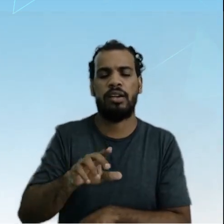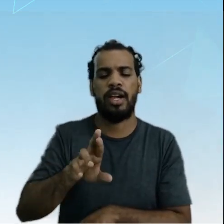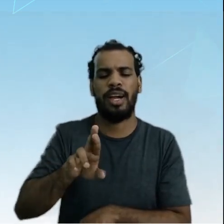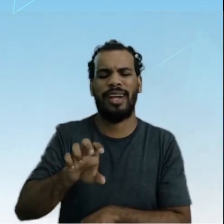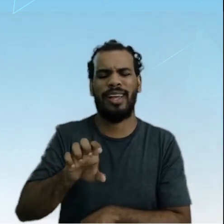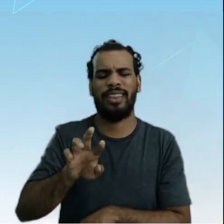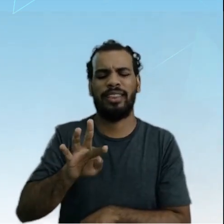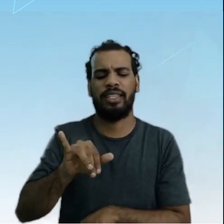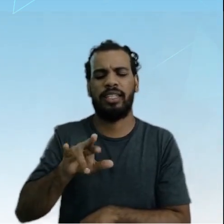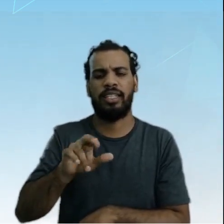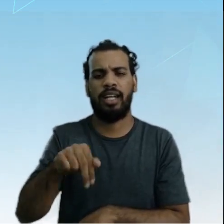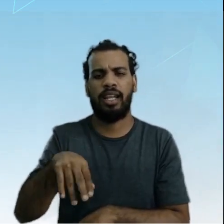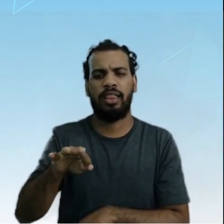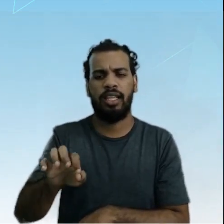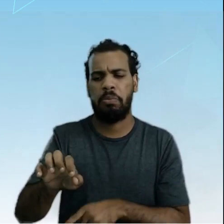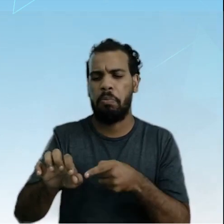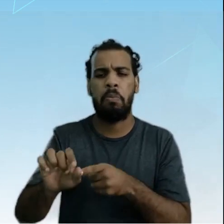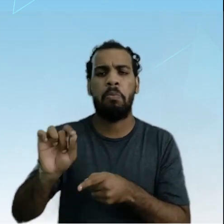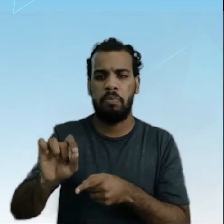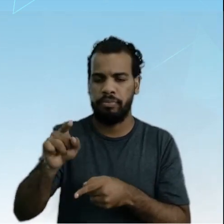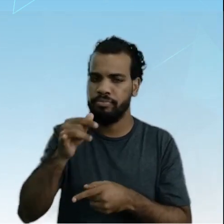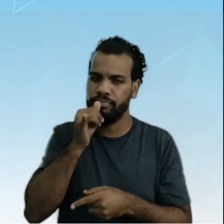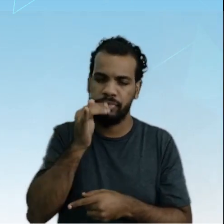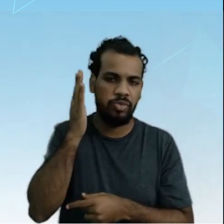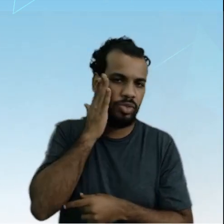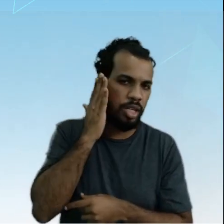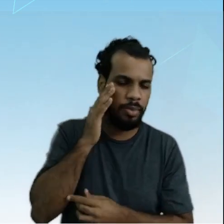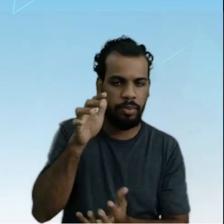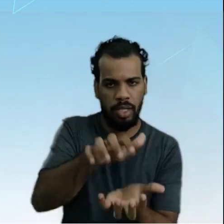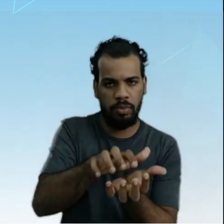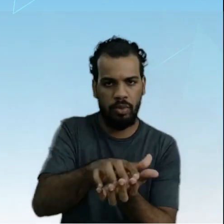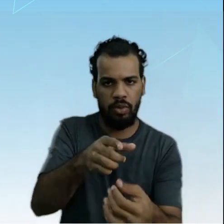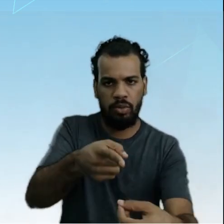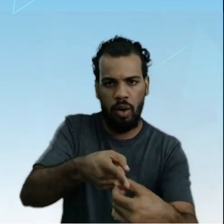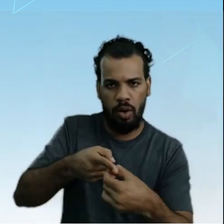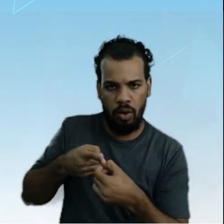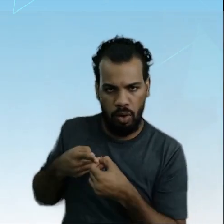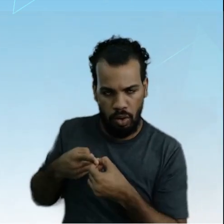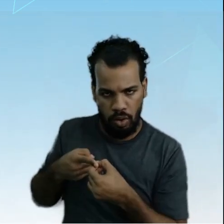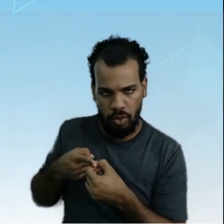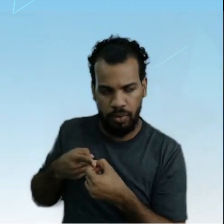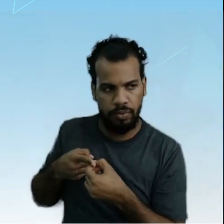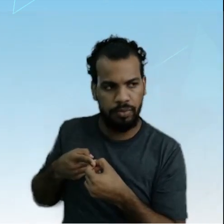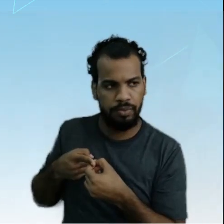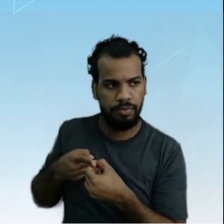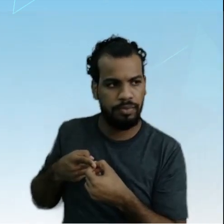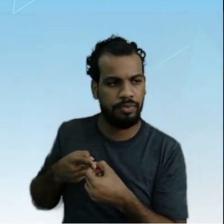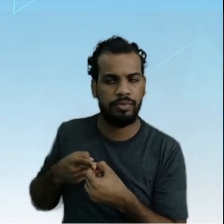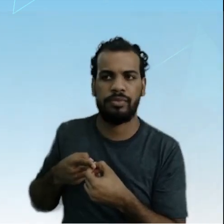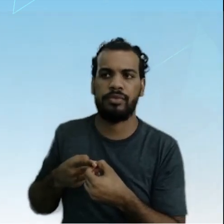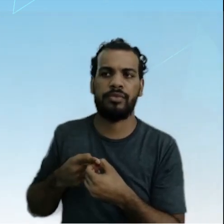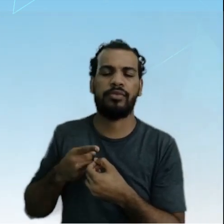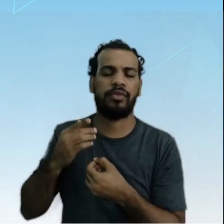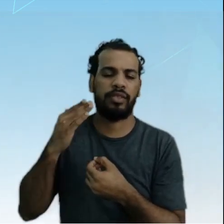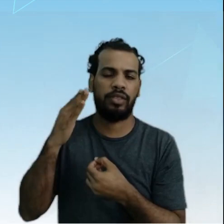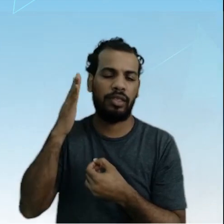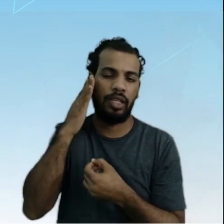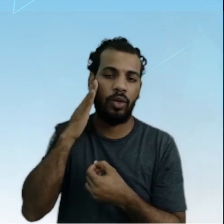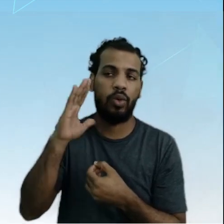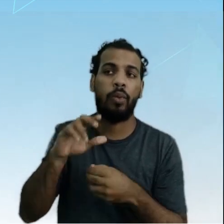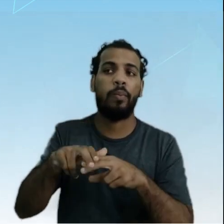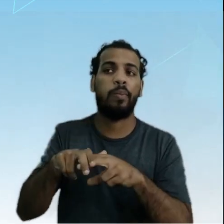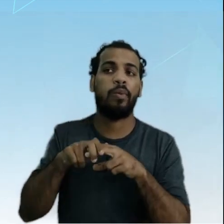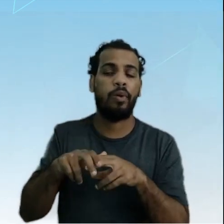sabe que no interior de Pernambuco, do Nordeste em geral, a gente entende que por